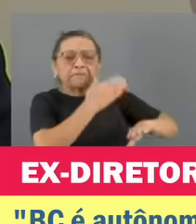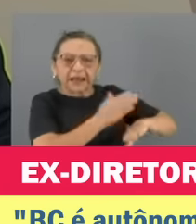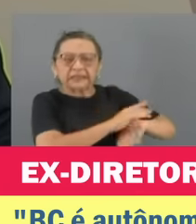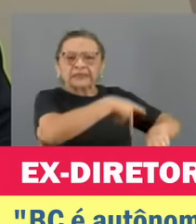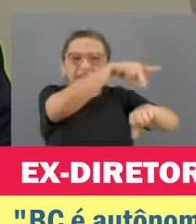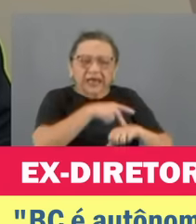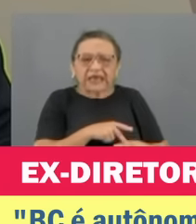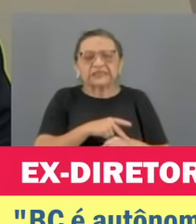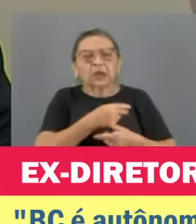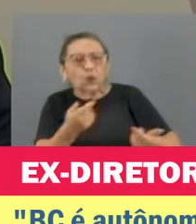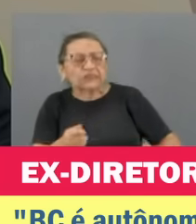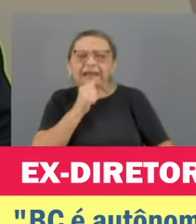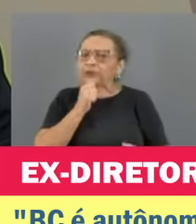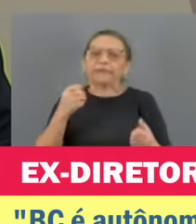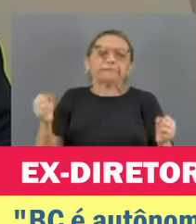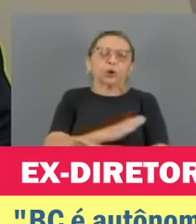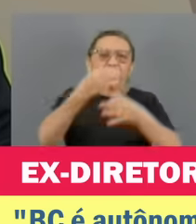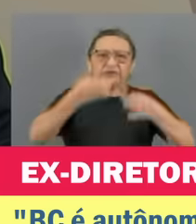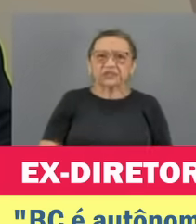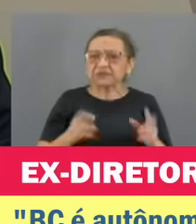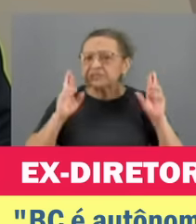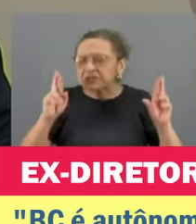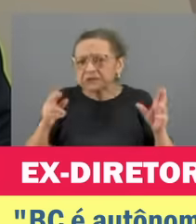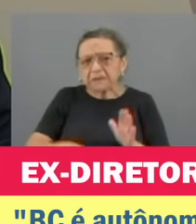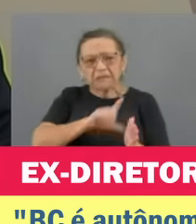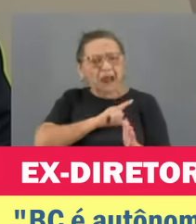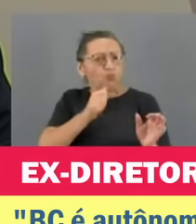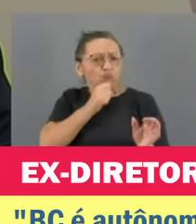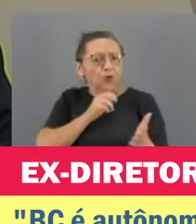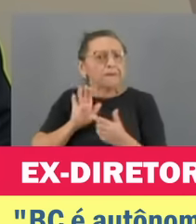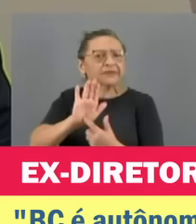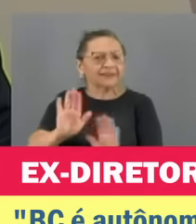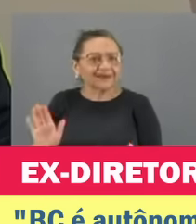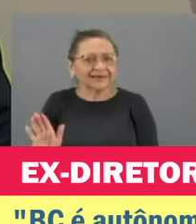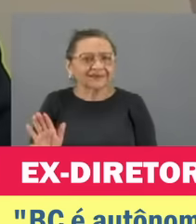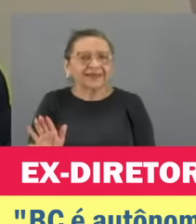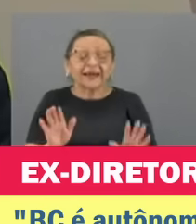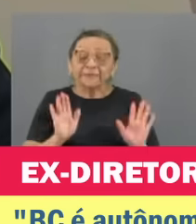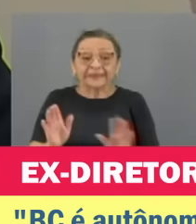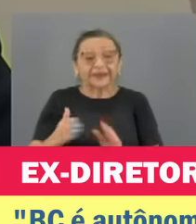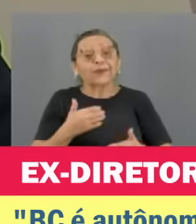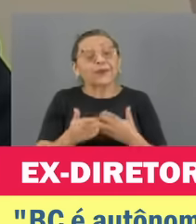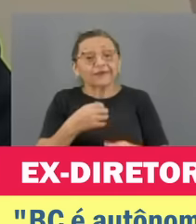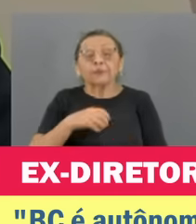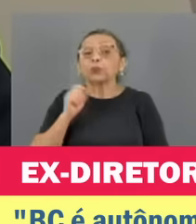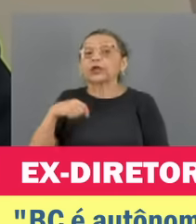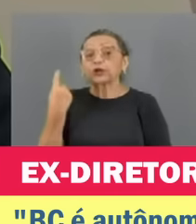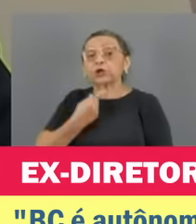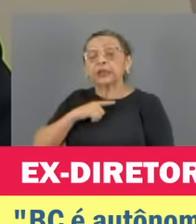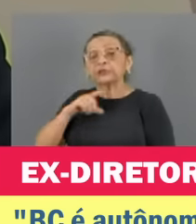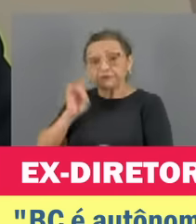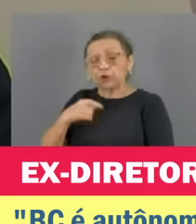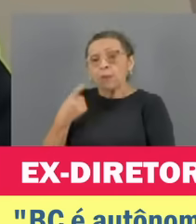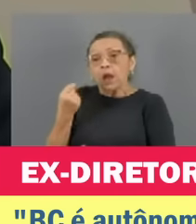vagamente definidas, estimativas preliminares que não foram apresentadas, né? Mas de qualquer maneira o que nós temos é uma receita do Estado, que